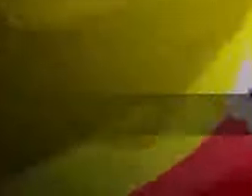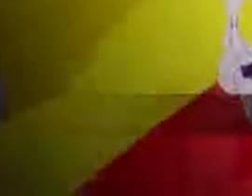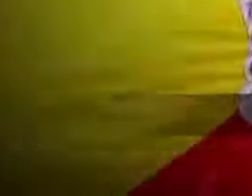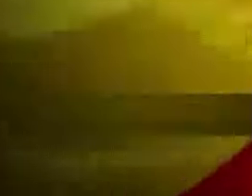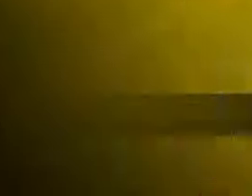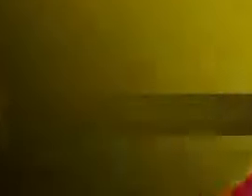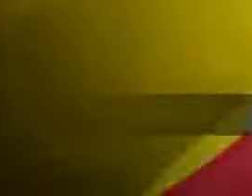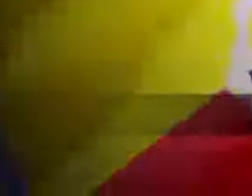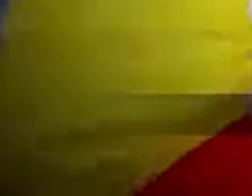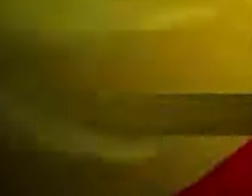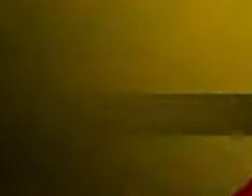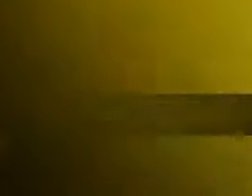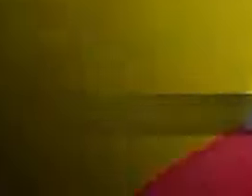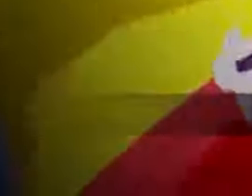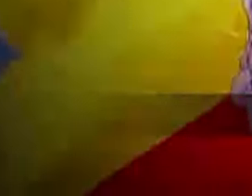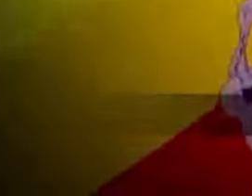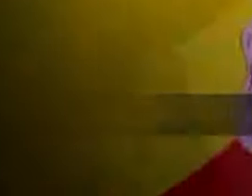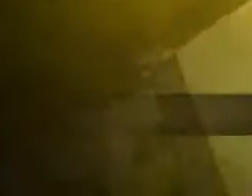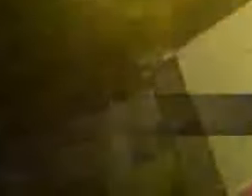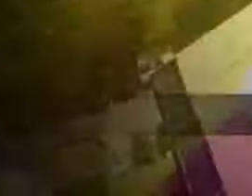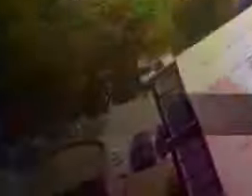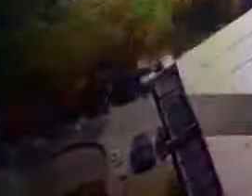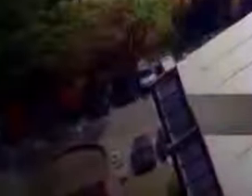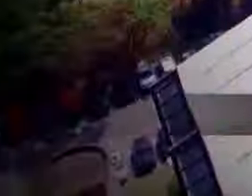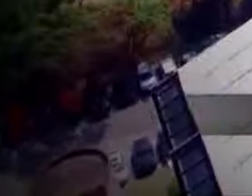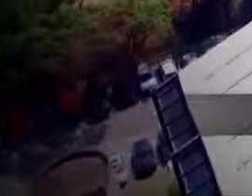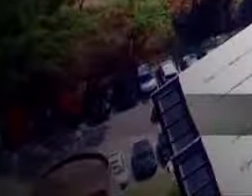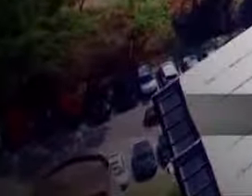PL Gentil pária Amada